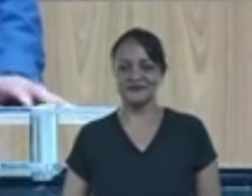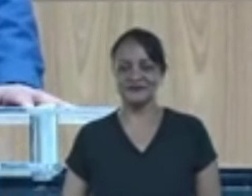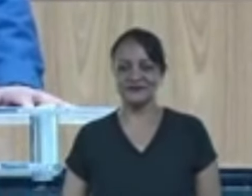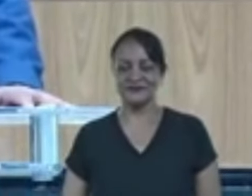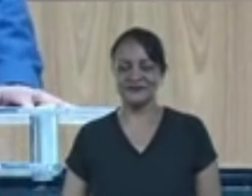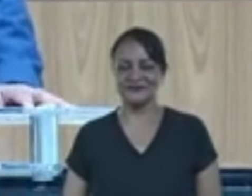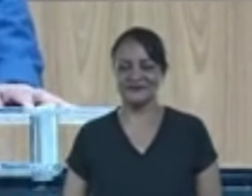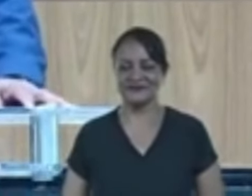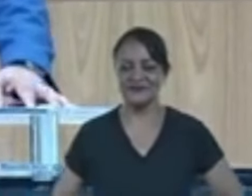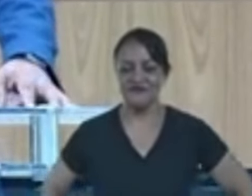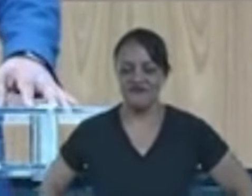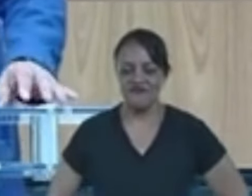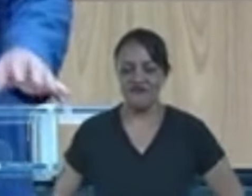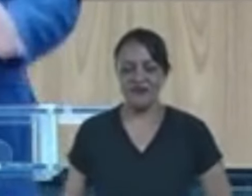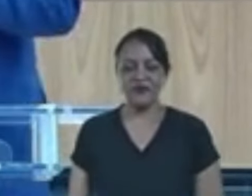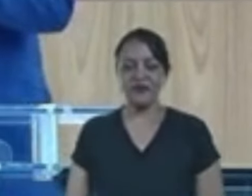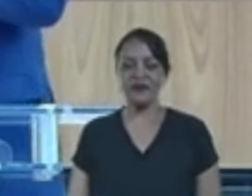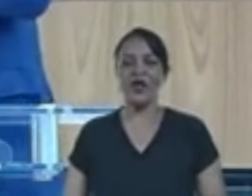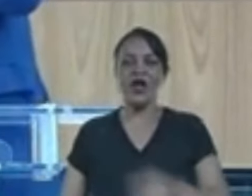Vocês sabem que